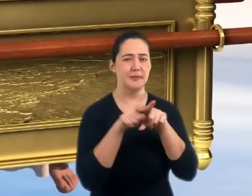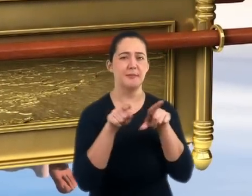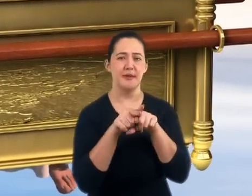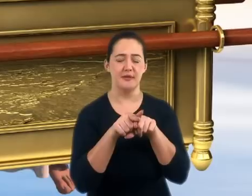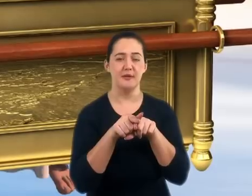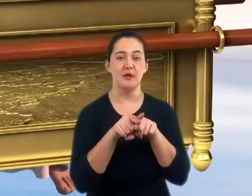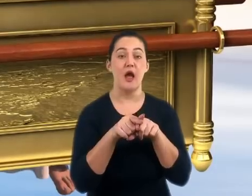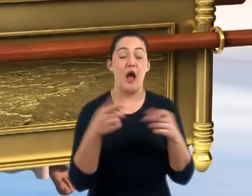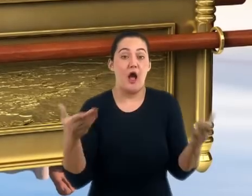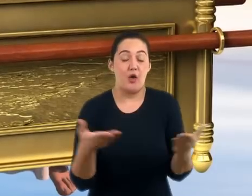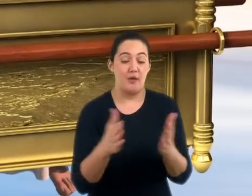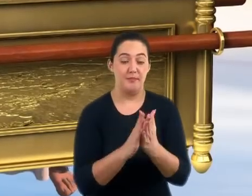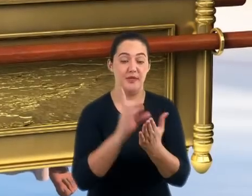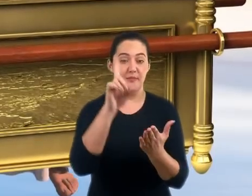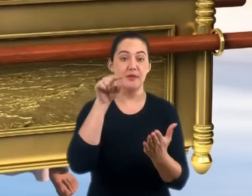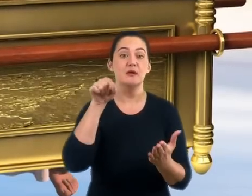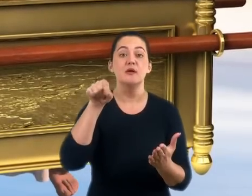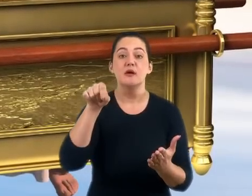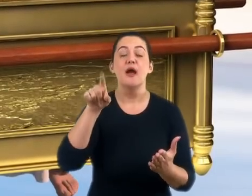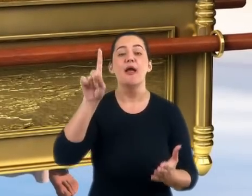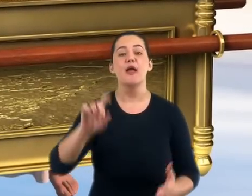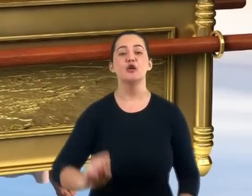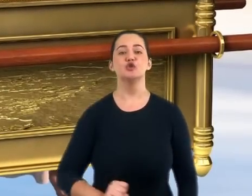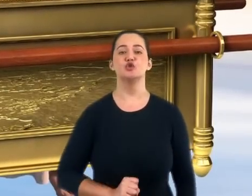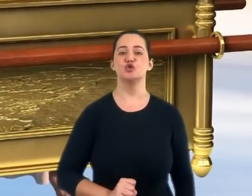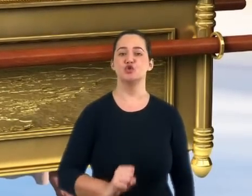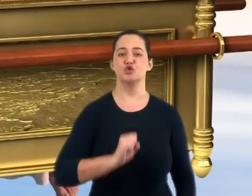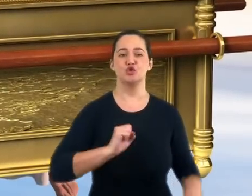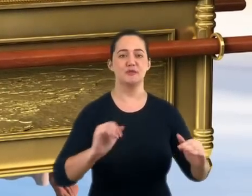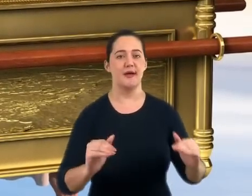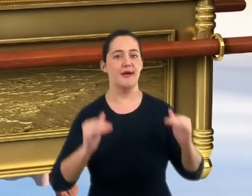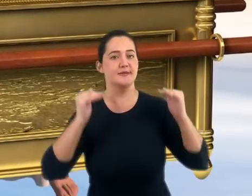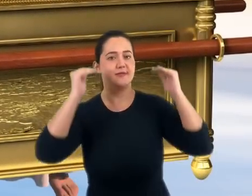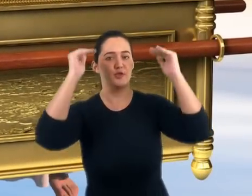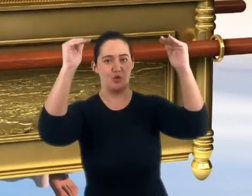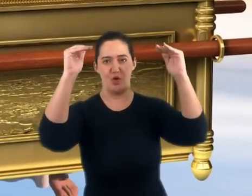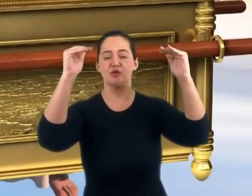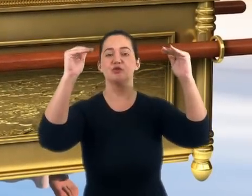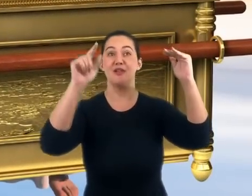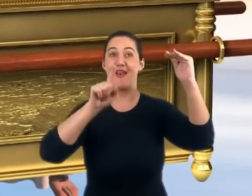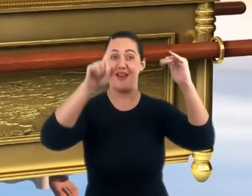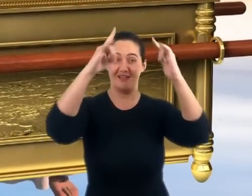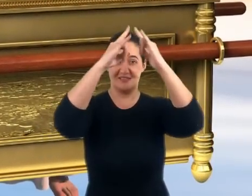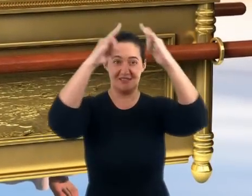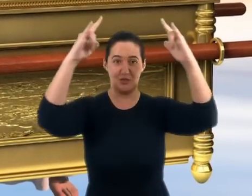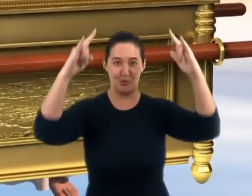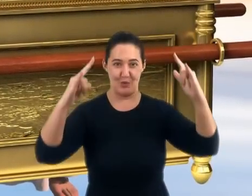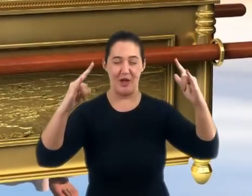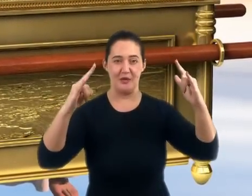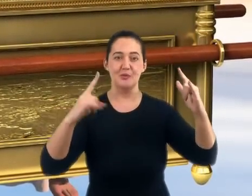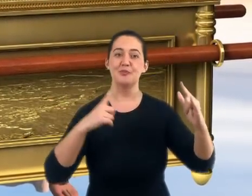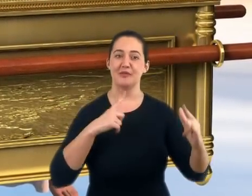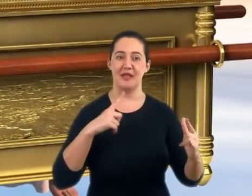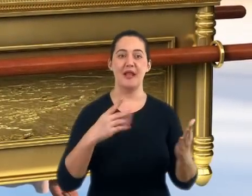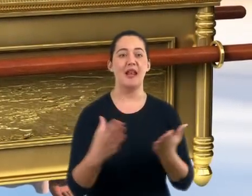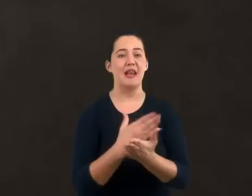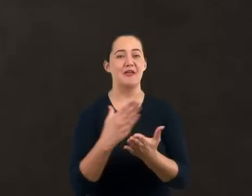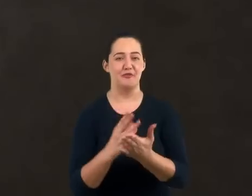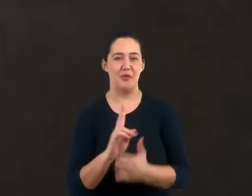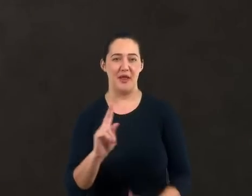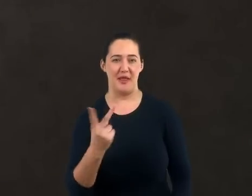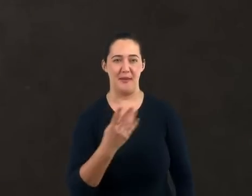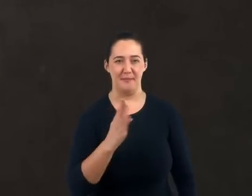de acordo com a Escritura, é o nosso sumo sacerdote no santuário celestial. Conforme lemos no livro de